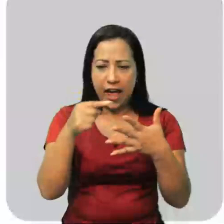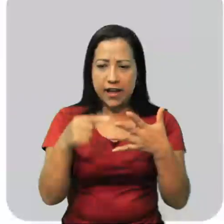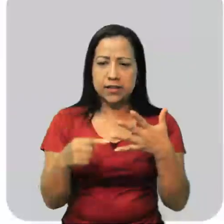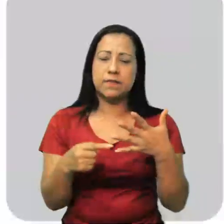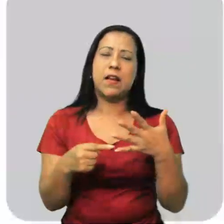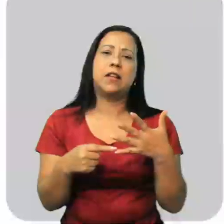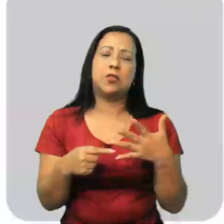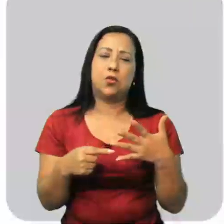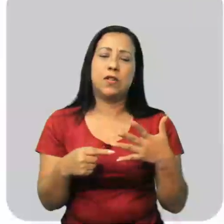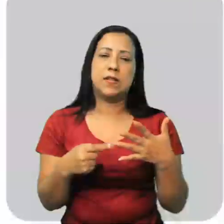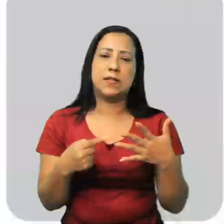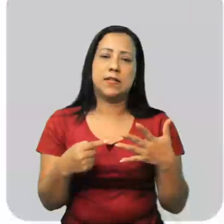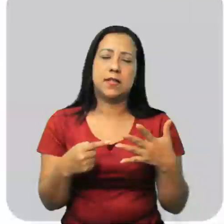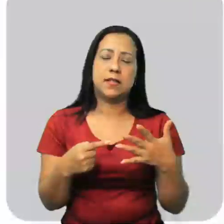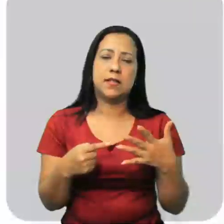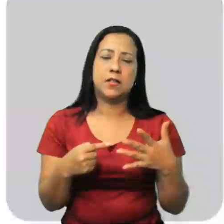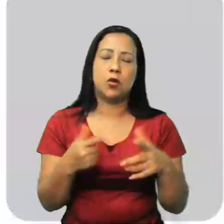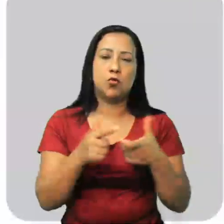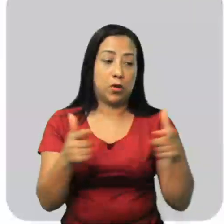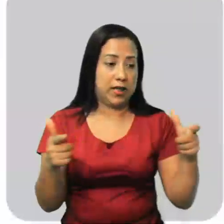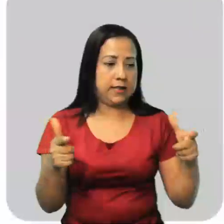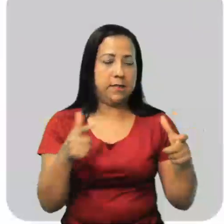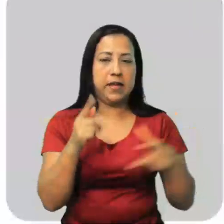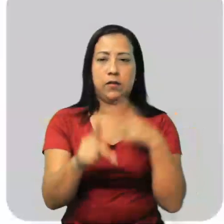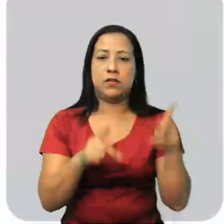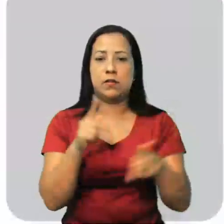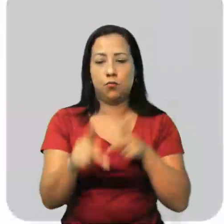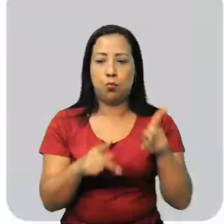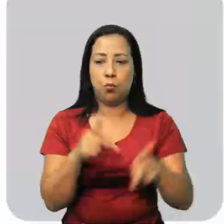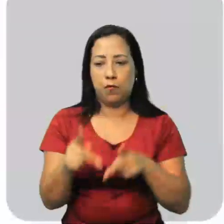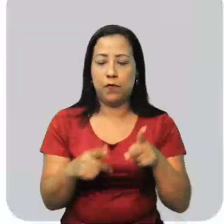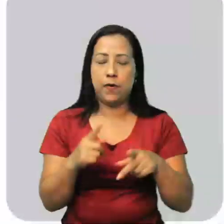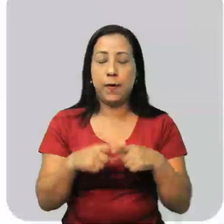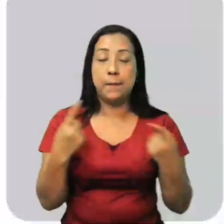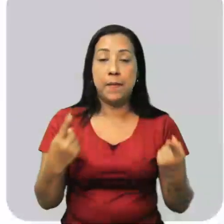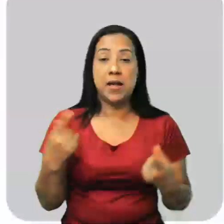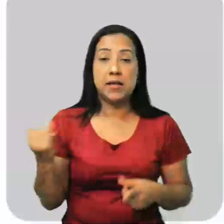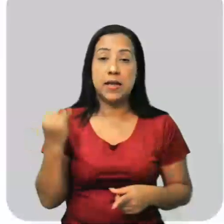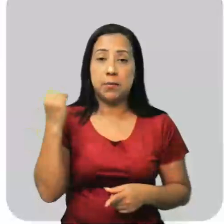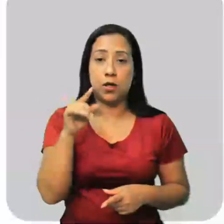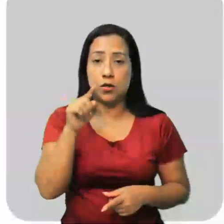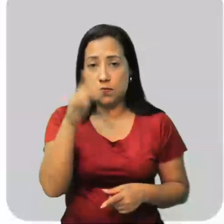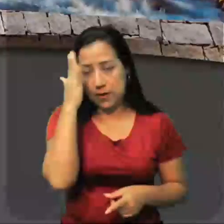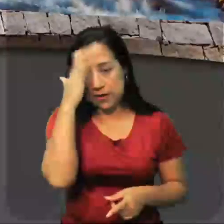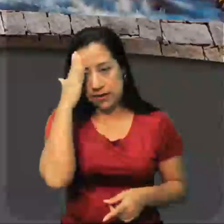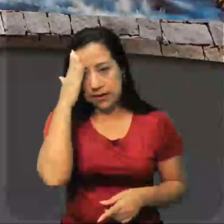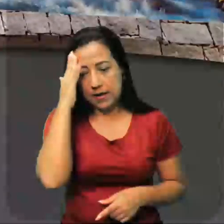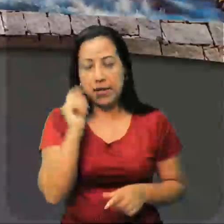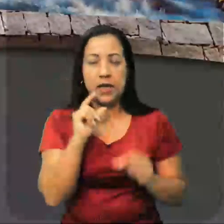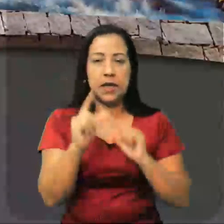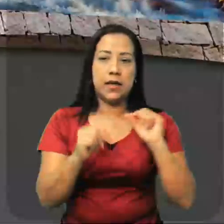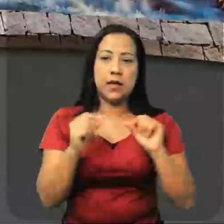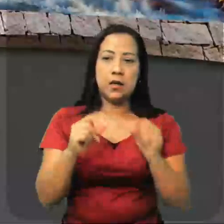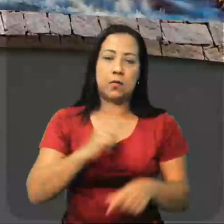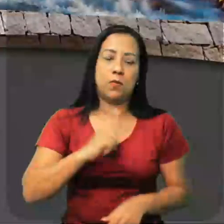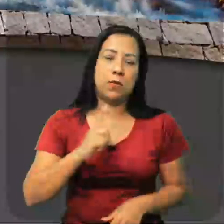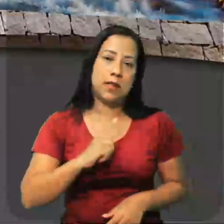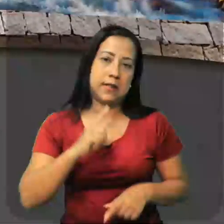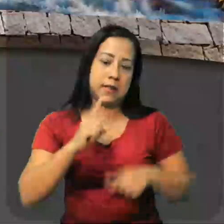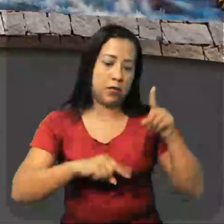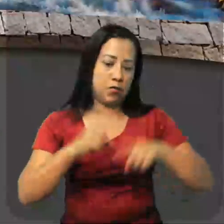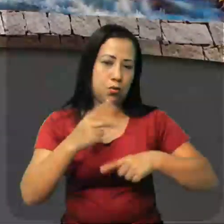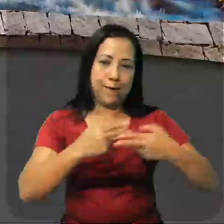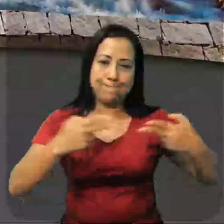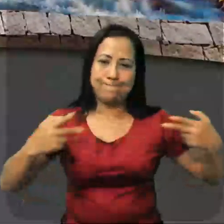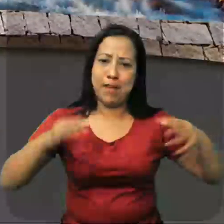tá? Mas é muito importante você saber que vocês estão tendo aí um material